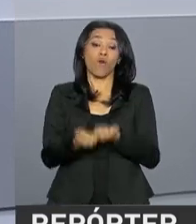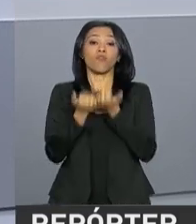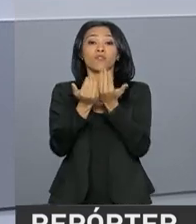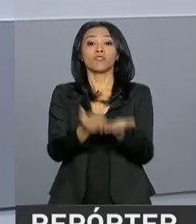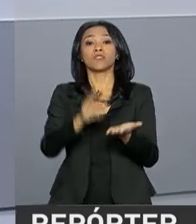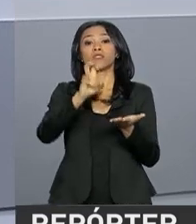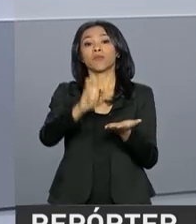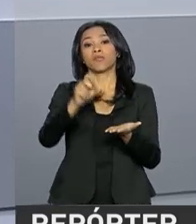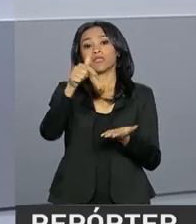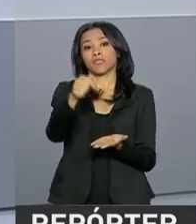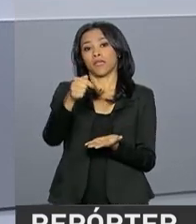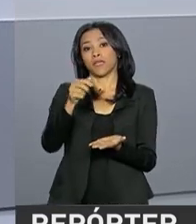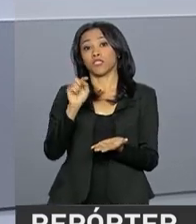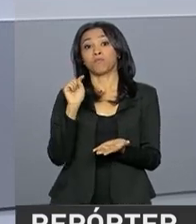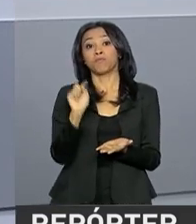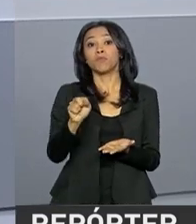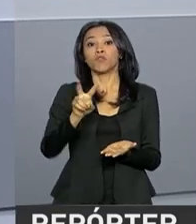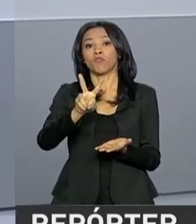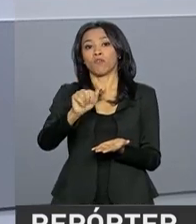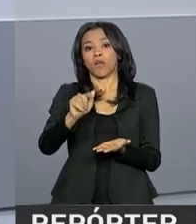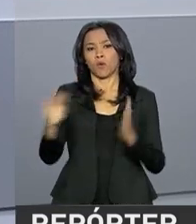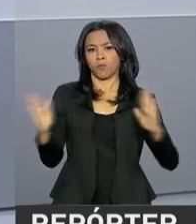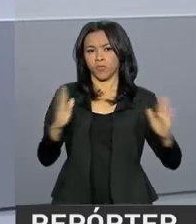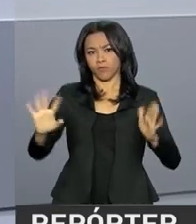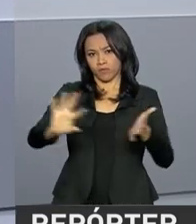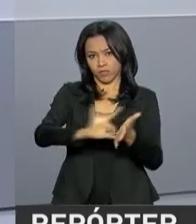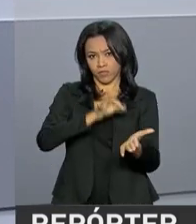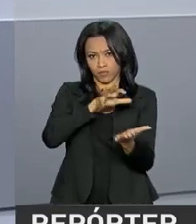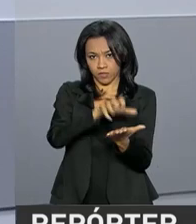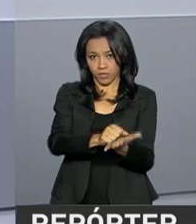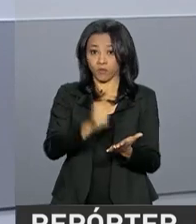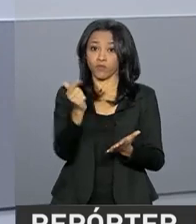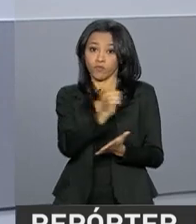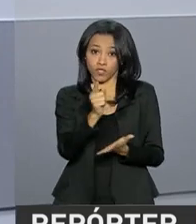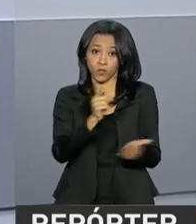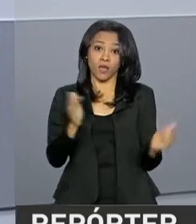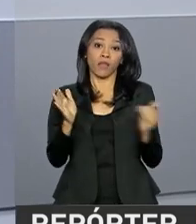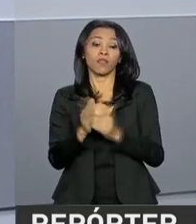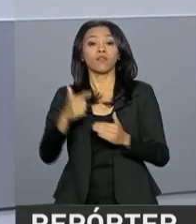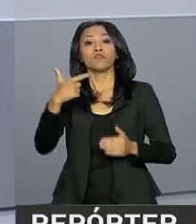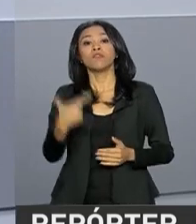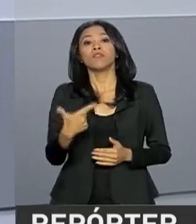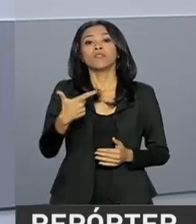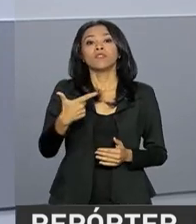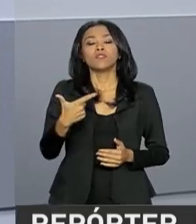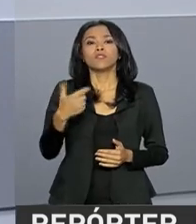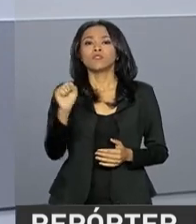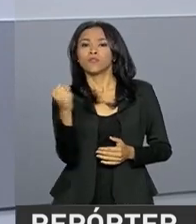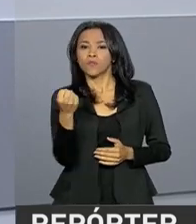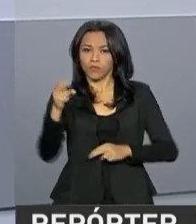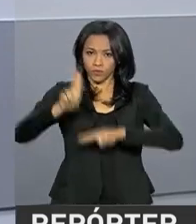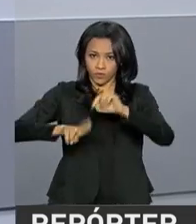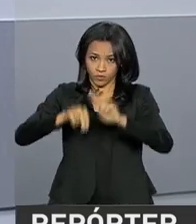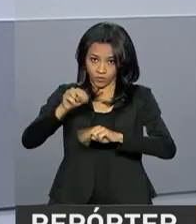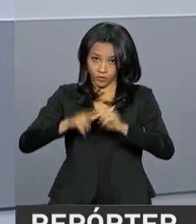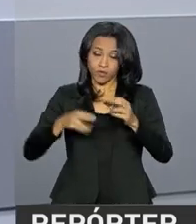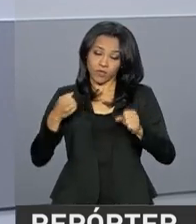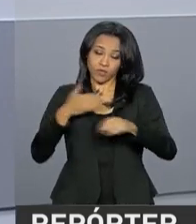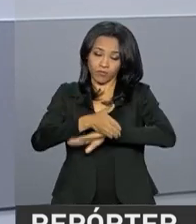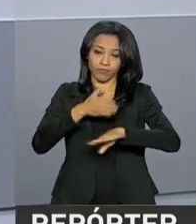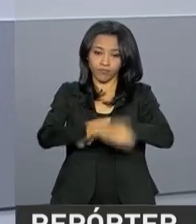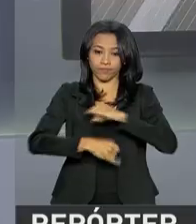vagas o período de matrícula vai de 22 a 28 de junho o resultado do sisu está na página do sistema na